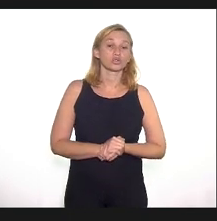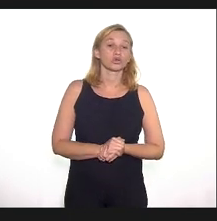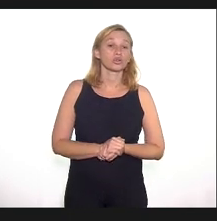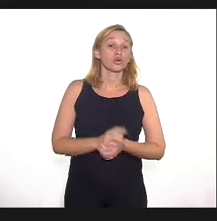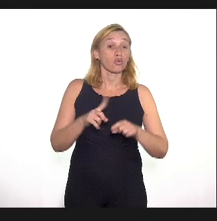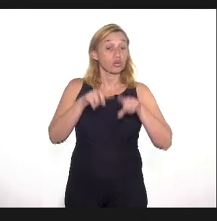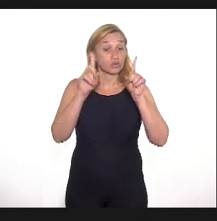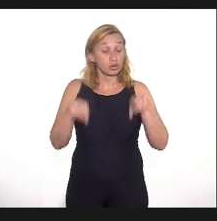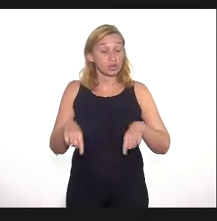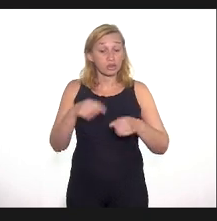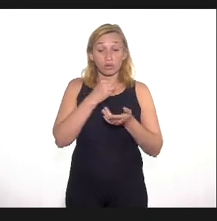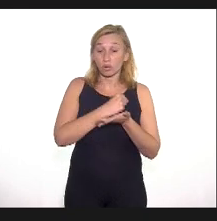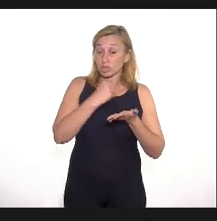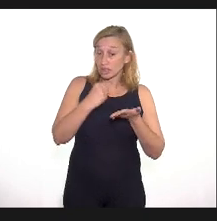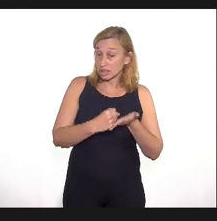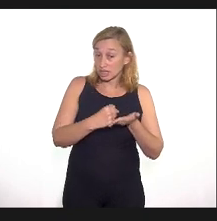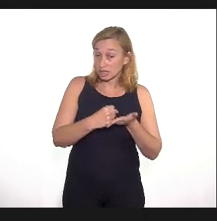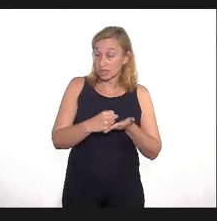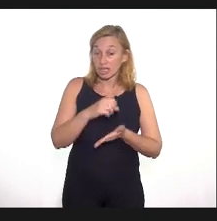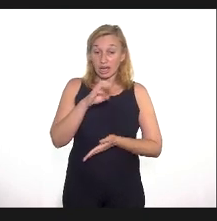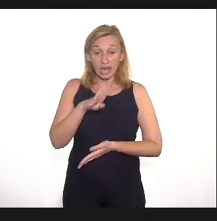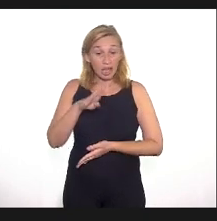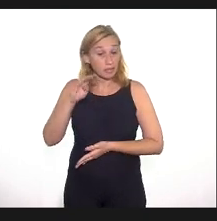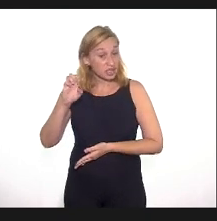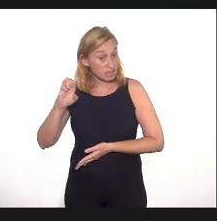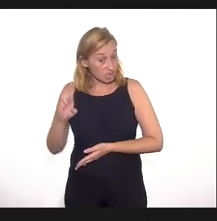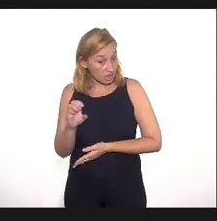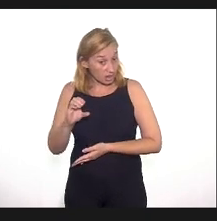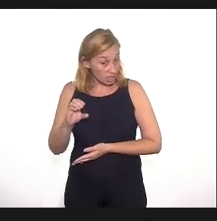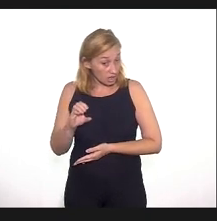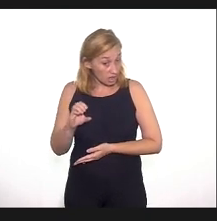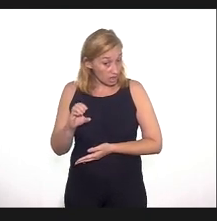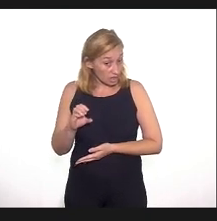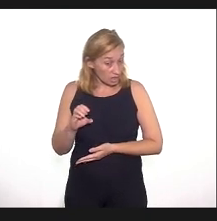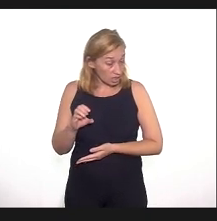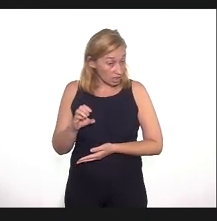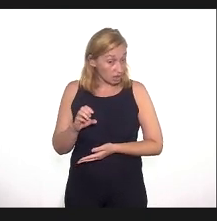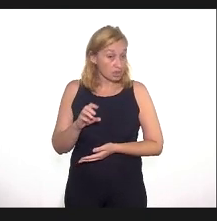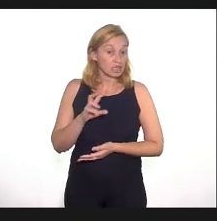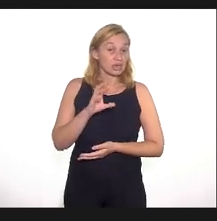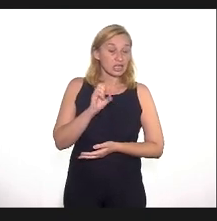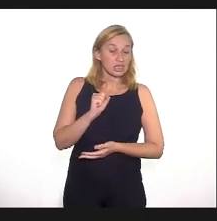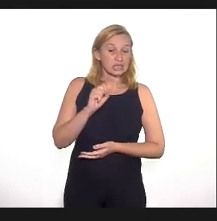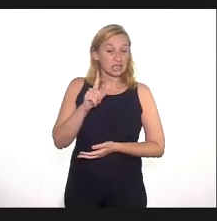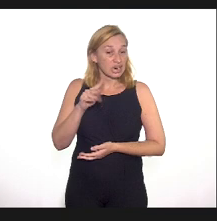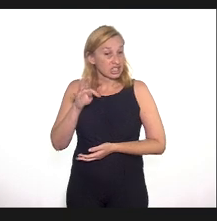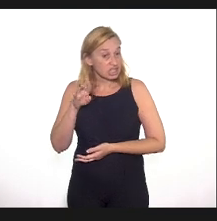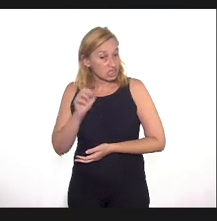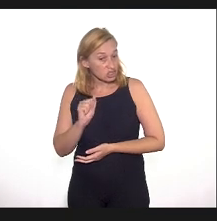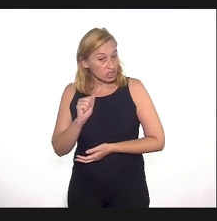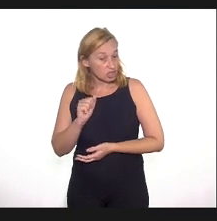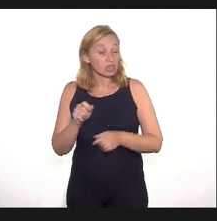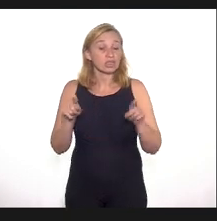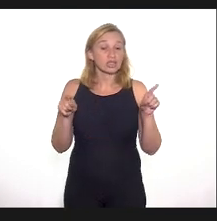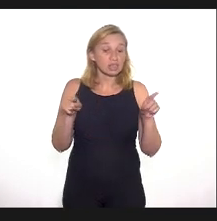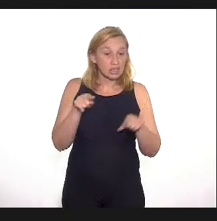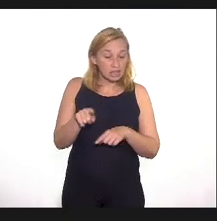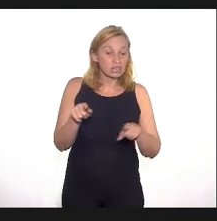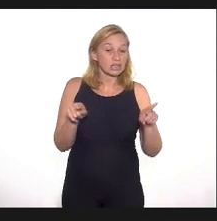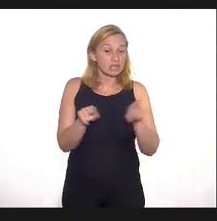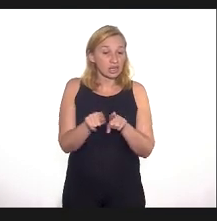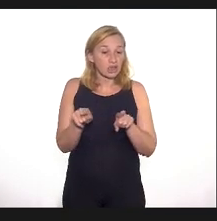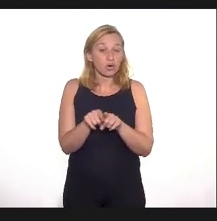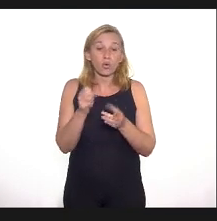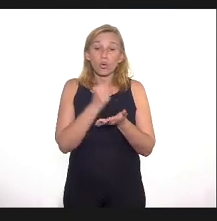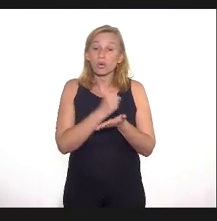funcionários contratados pela EBSER, que são regime seletista, e ali tem